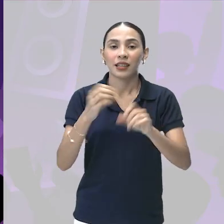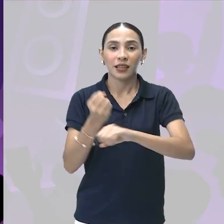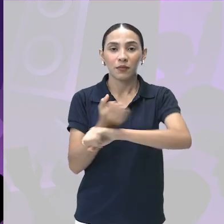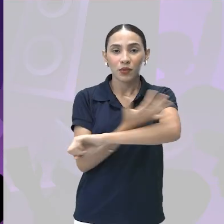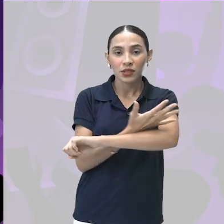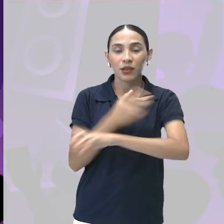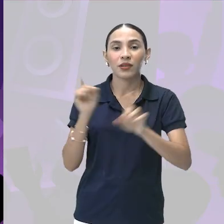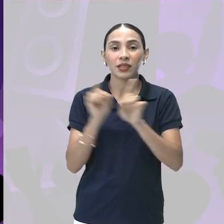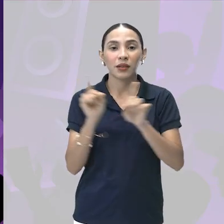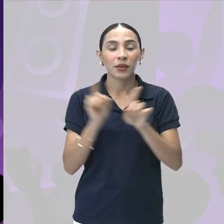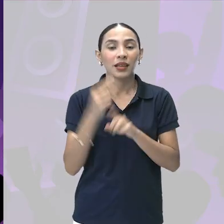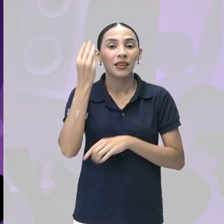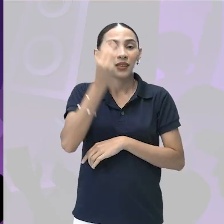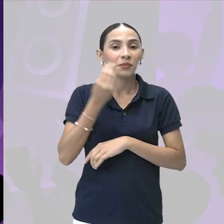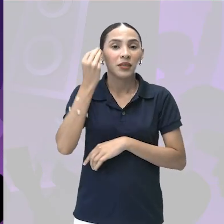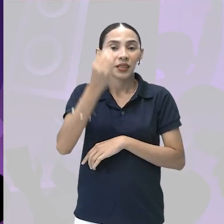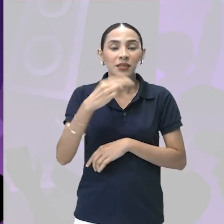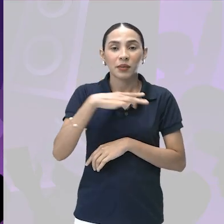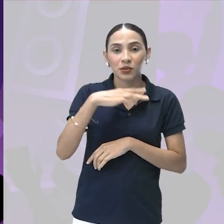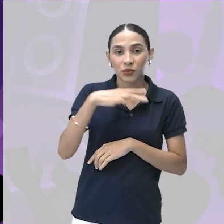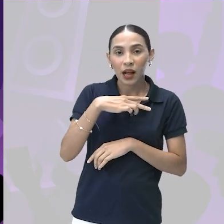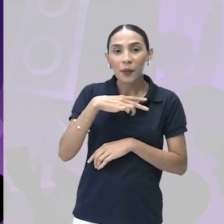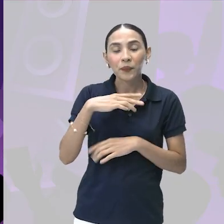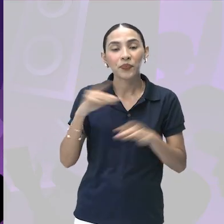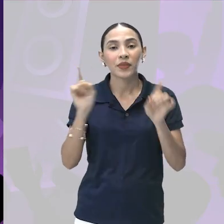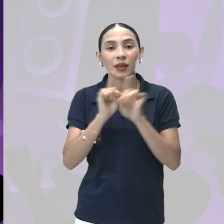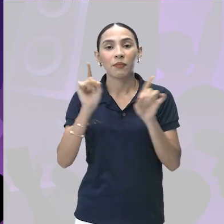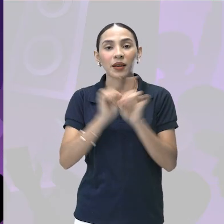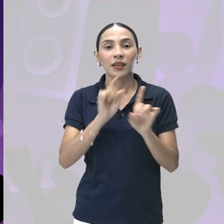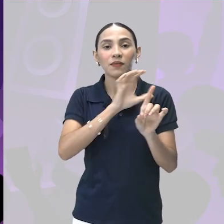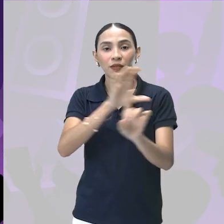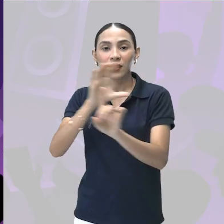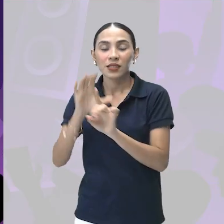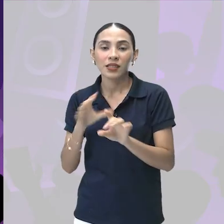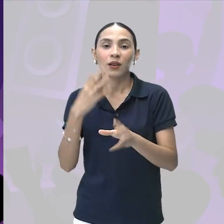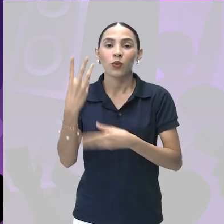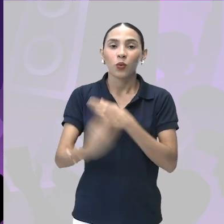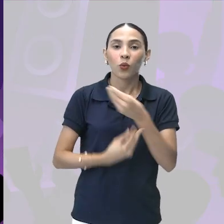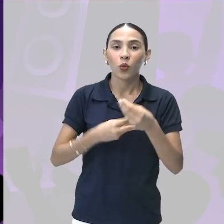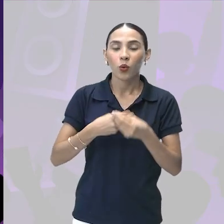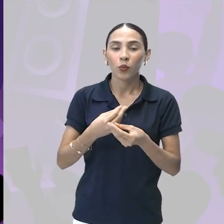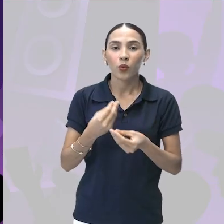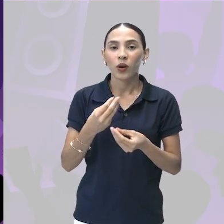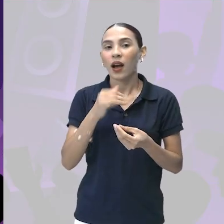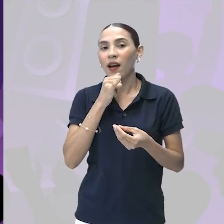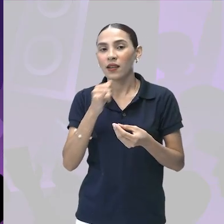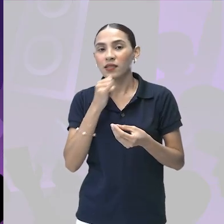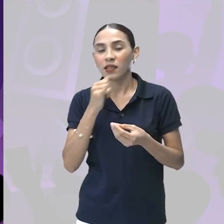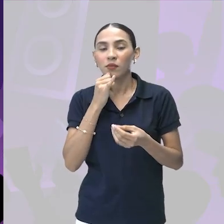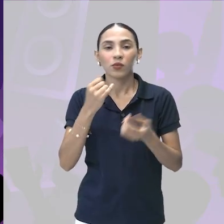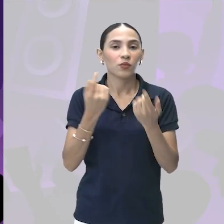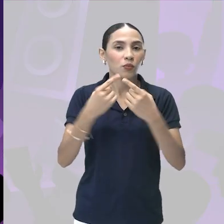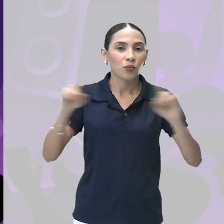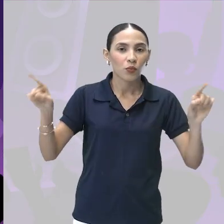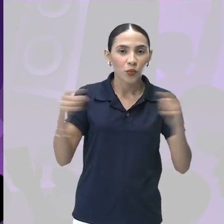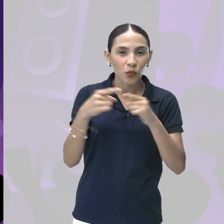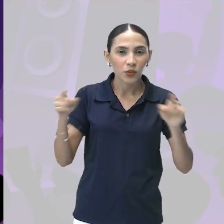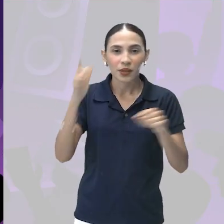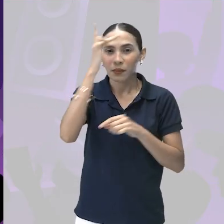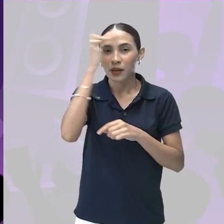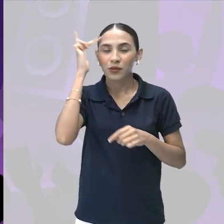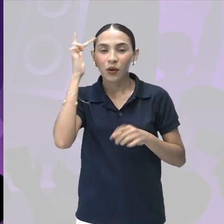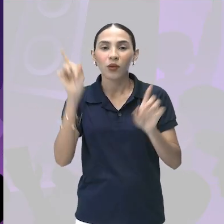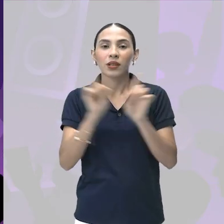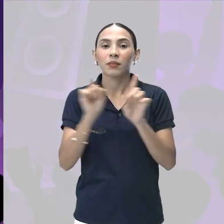emoções e à experiência pessoal. Ela reflete sobre como uma peça musical ressoa